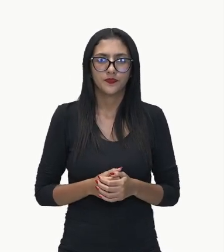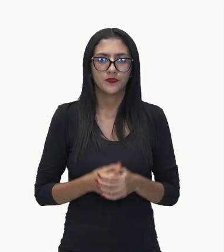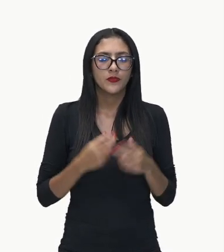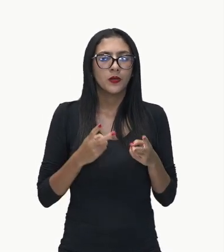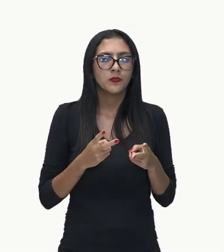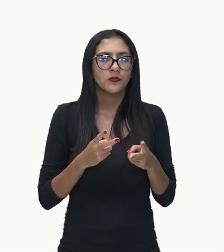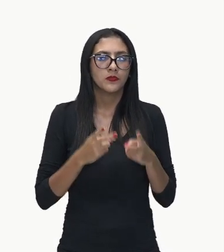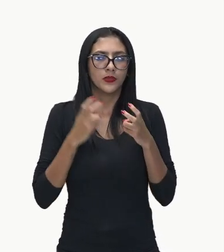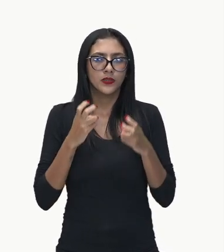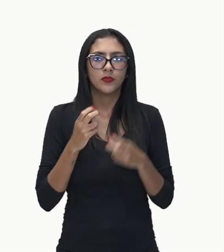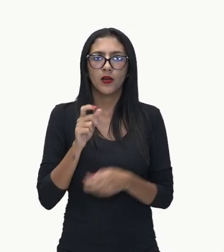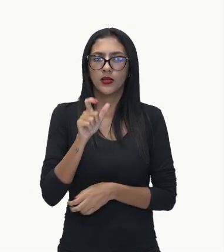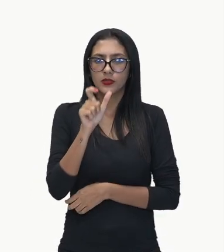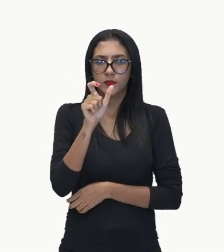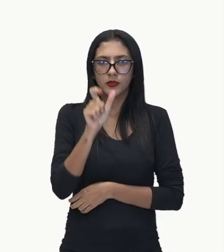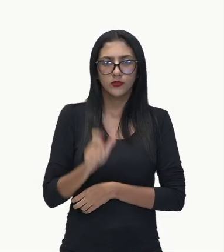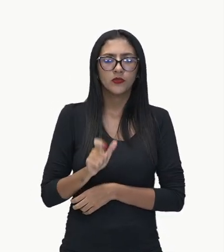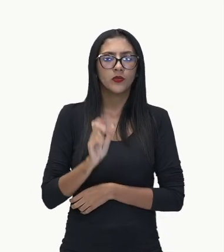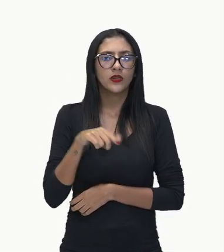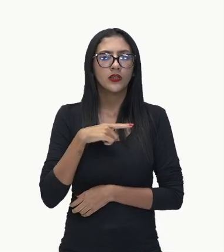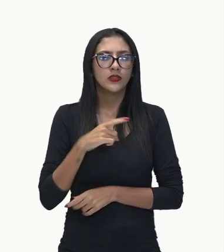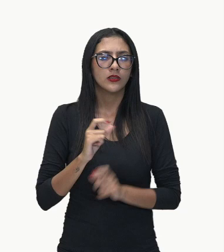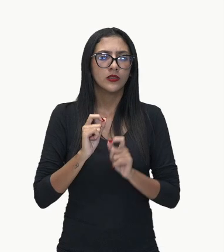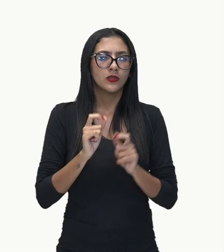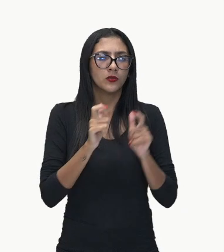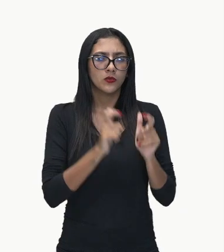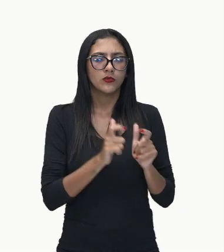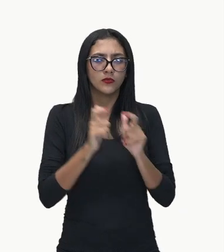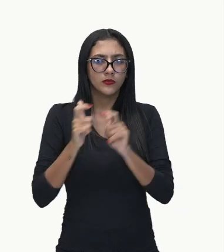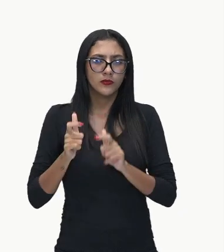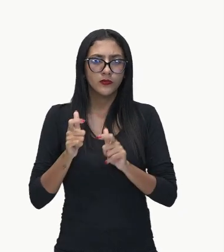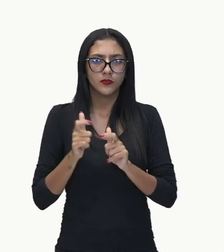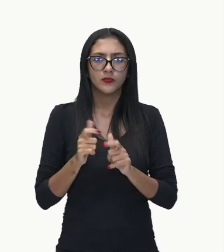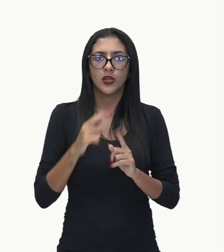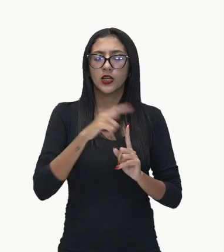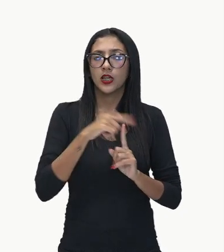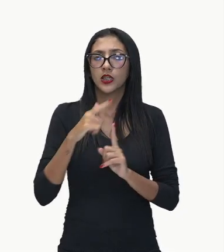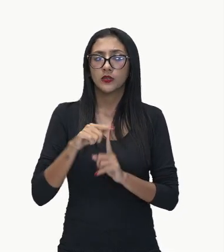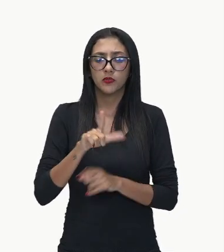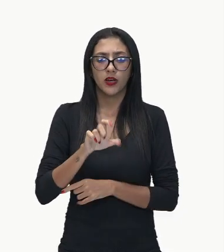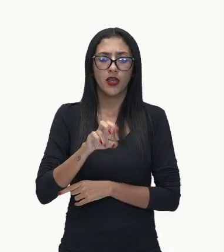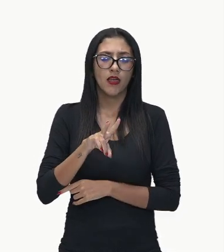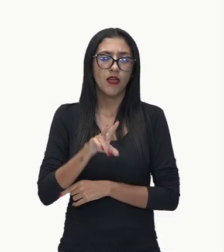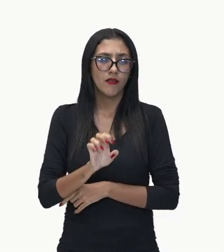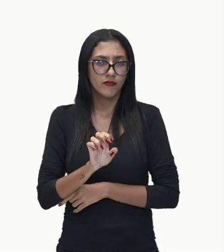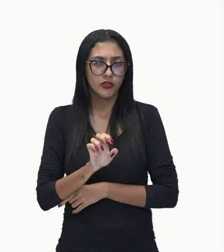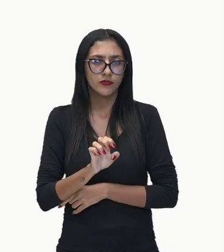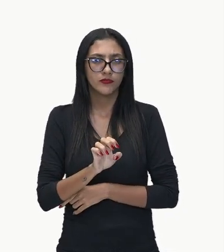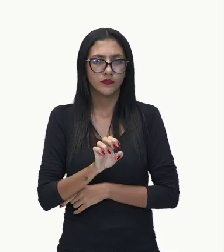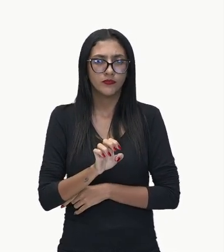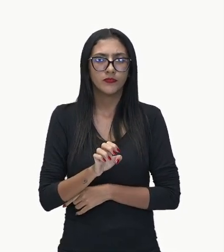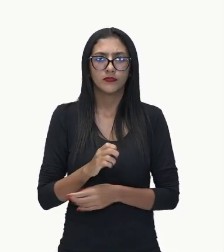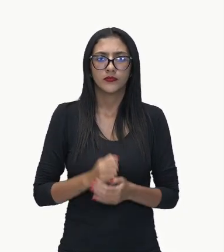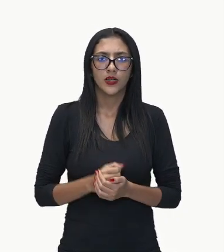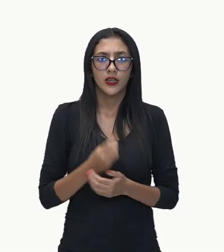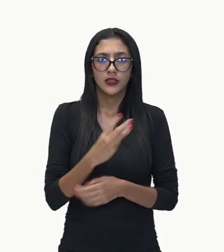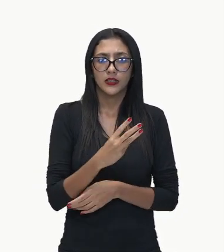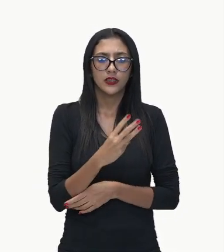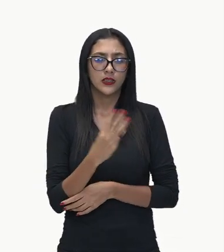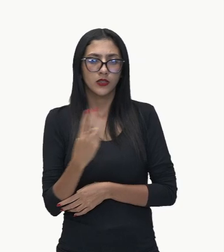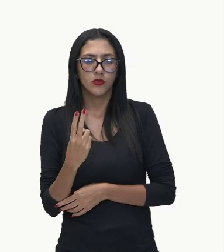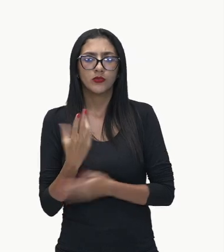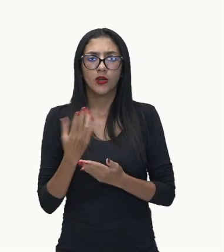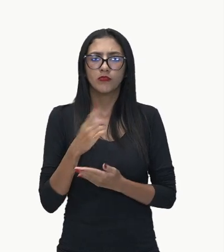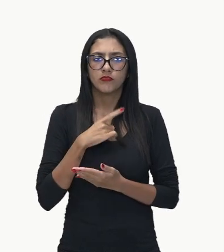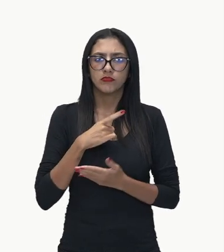que esse indivíduo ele está encaixado aqui na obesidade leve, porque o IMC dele foi de 32, portanto, está